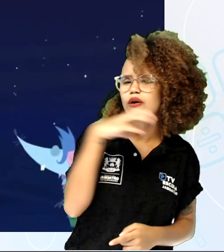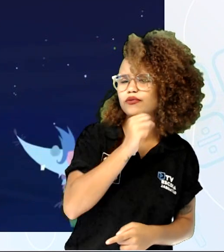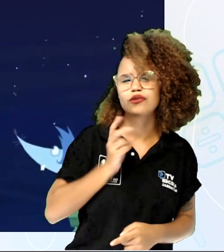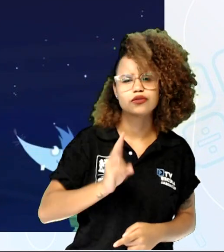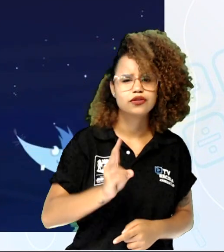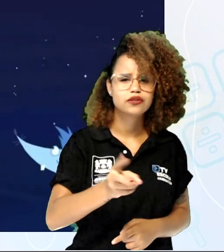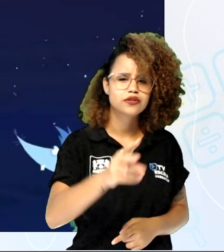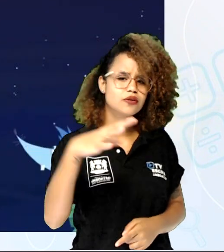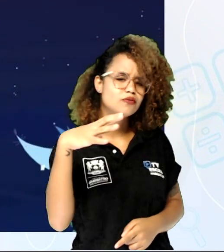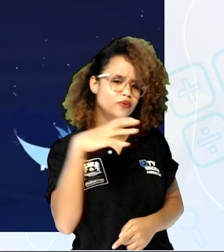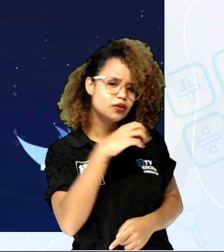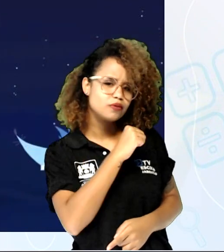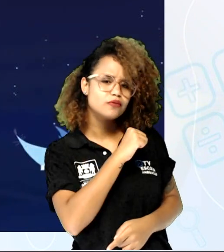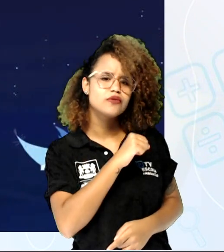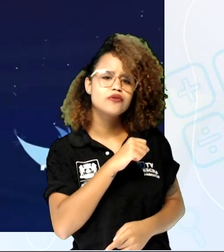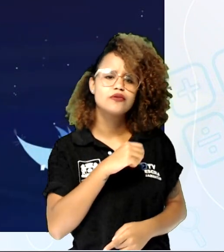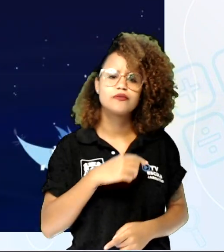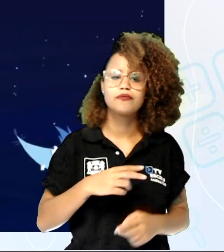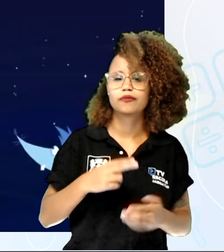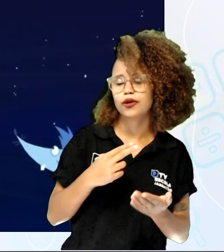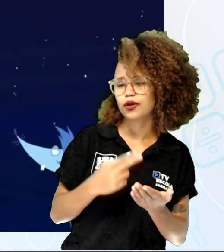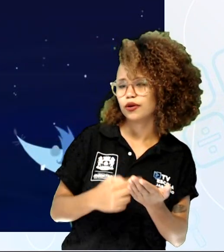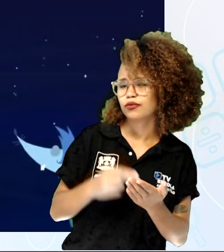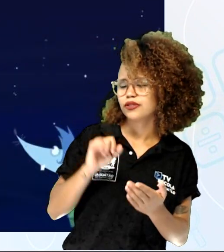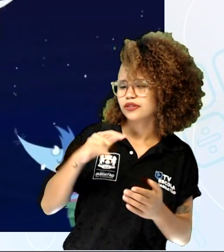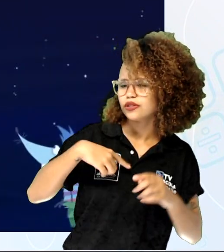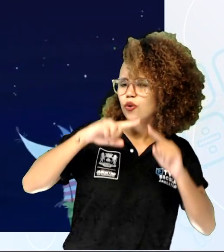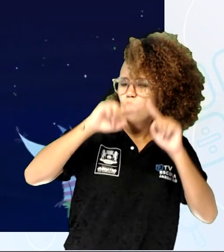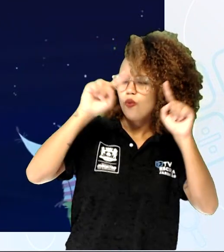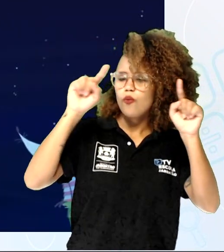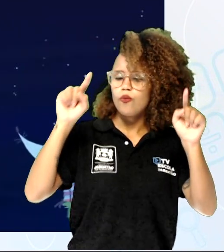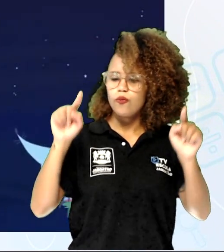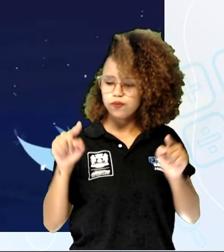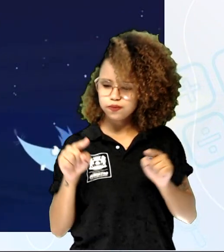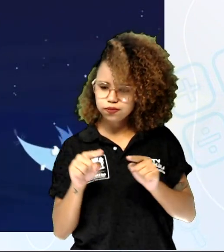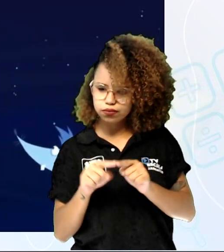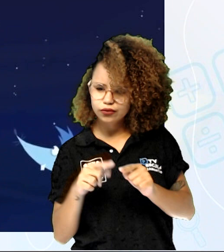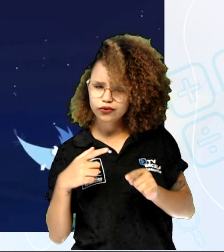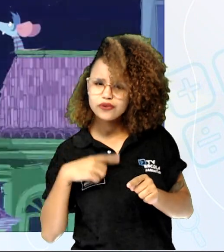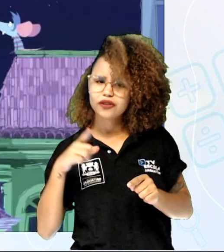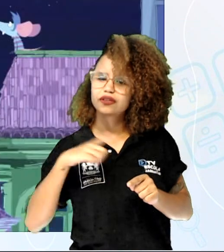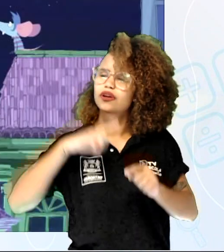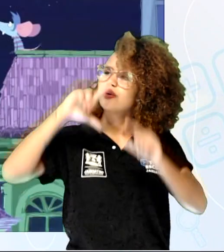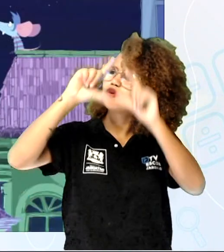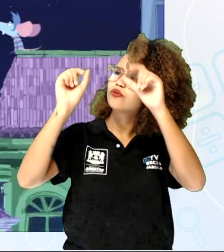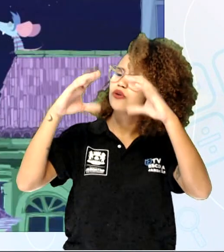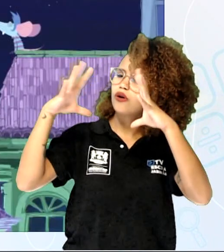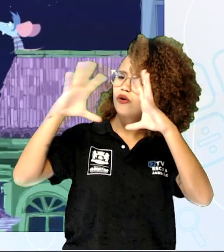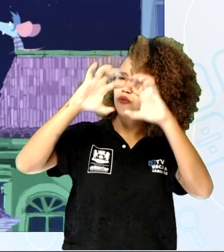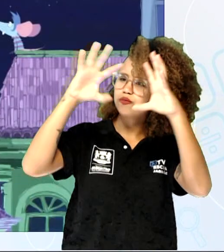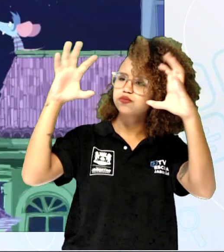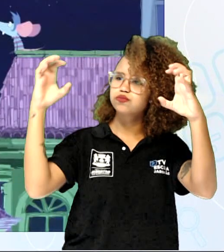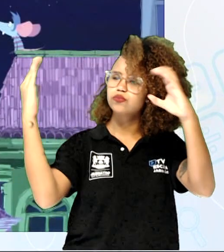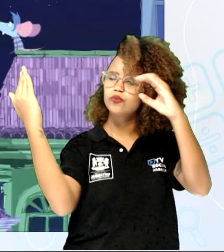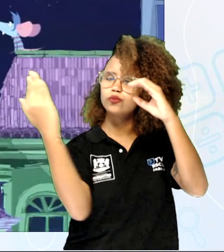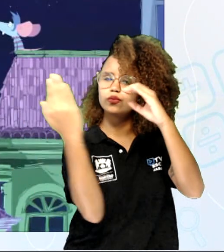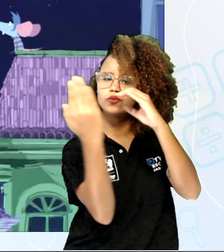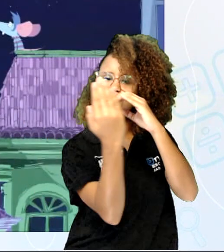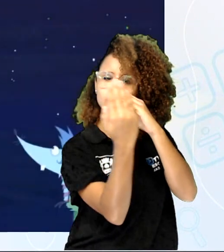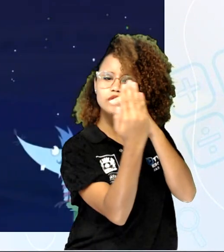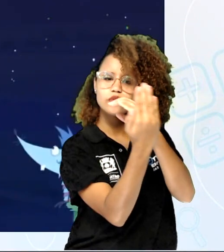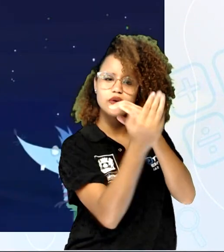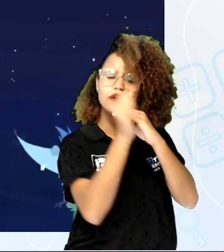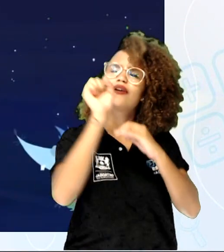por um três. Mesmo quando estou inteira, vem a nuvem me cobrir. Ela